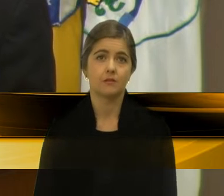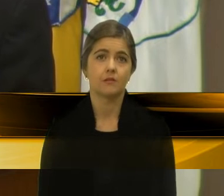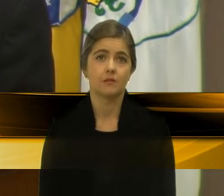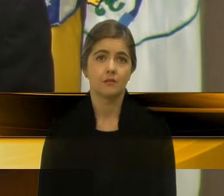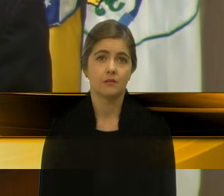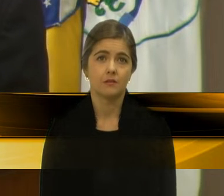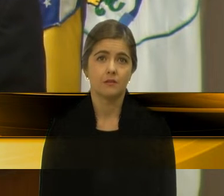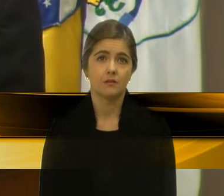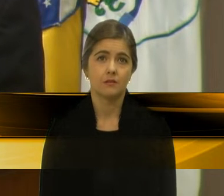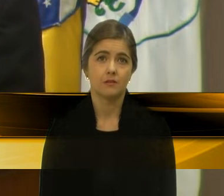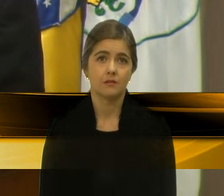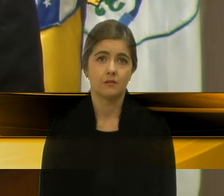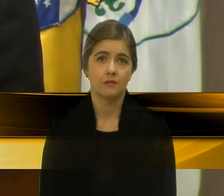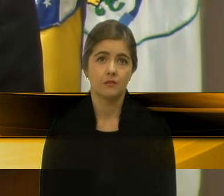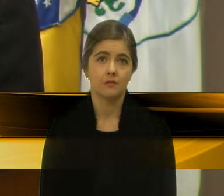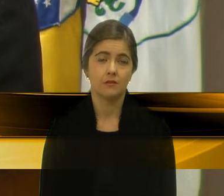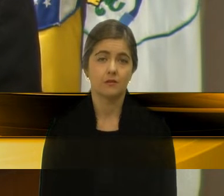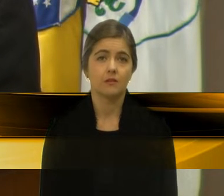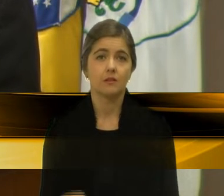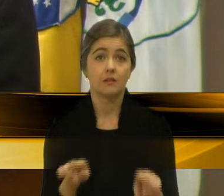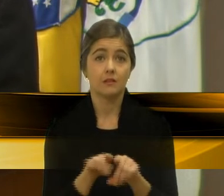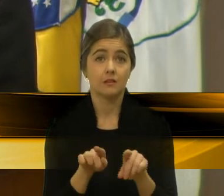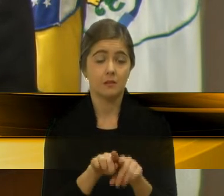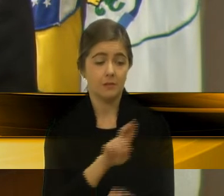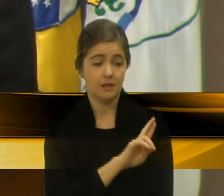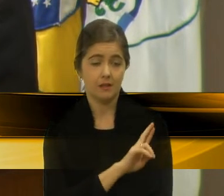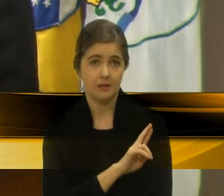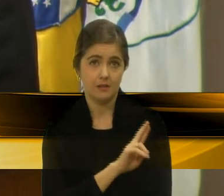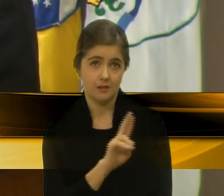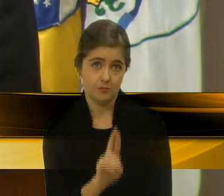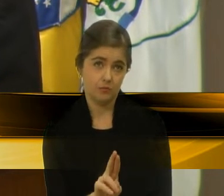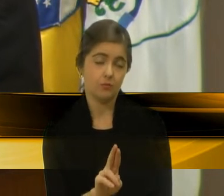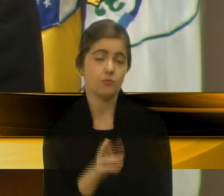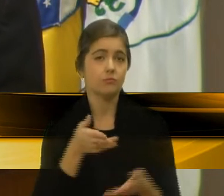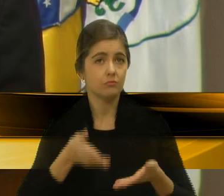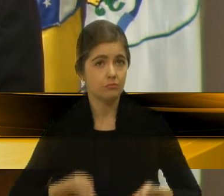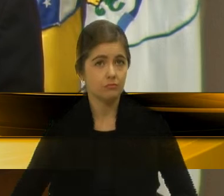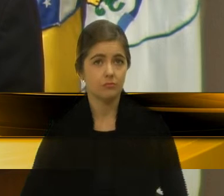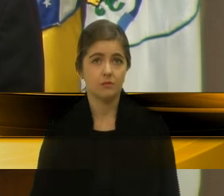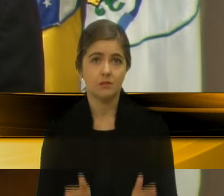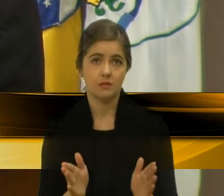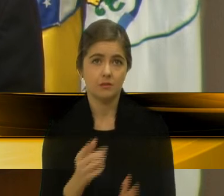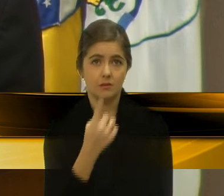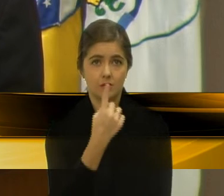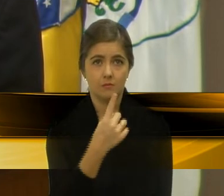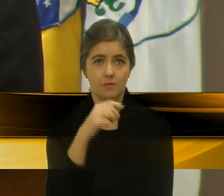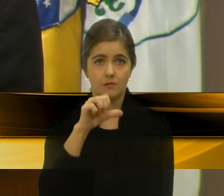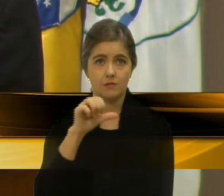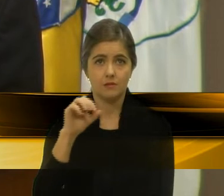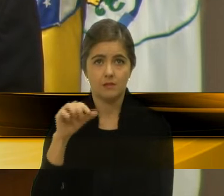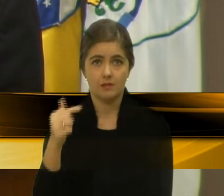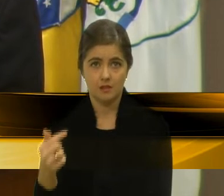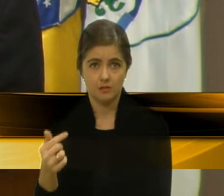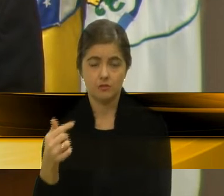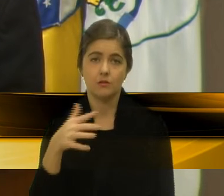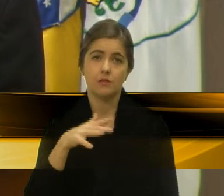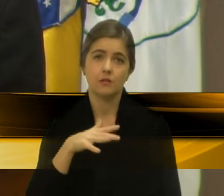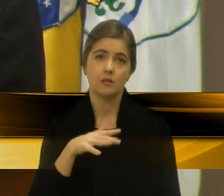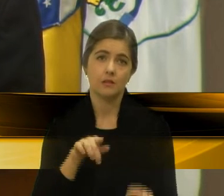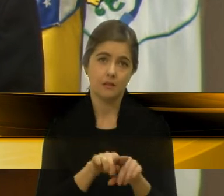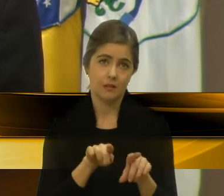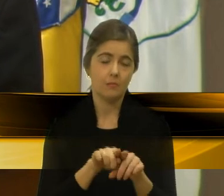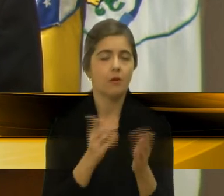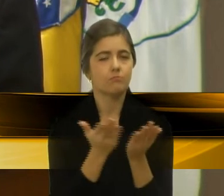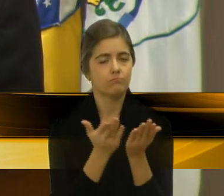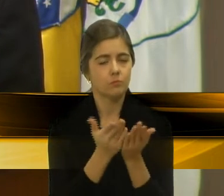Richetti e Andreassa, o religioso nasceu em 17 de outubro de 1907. Concluiu sua formação sacerdotal